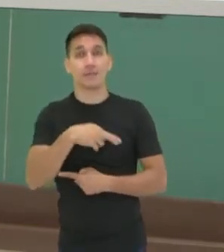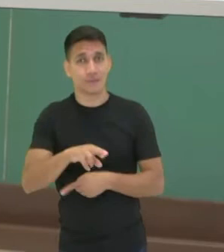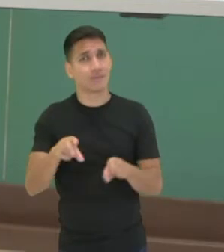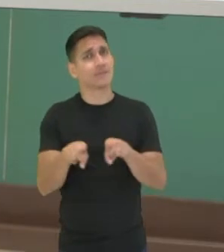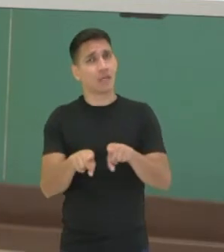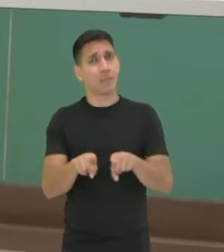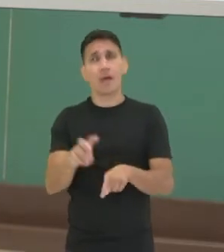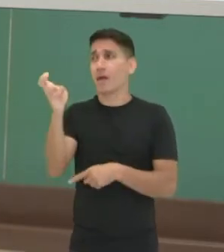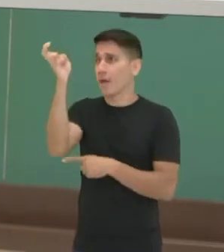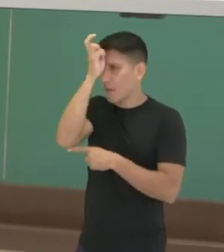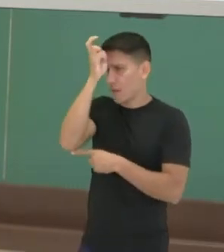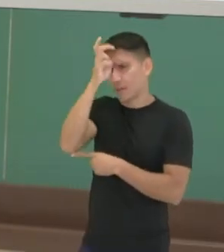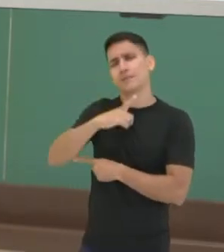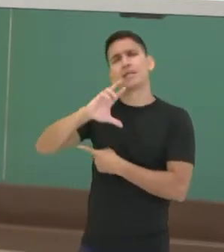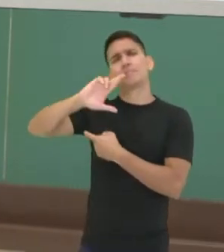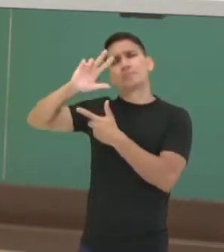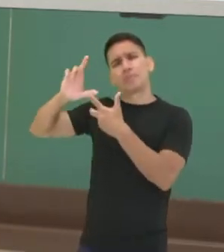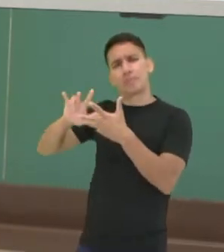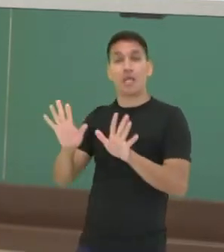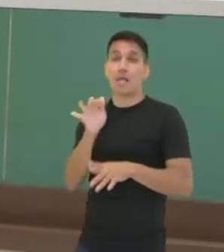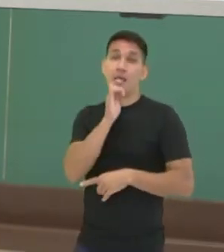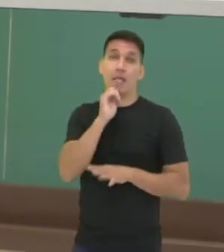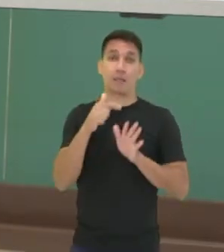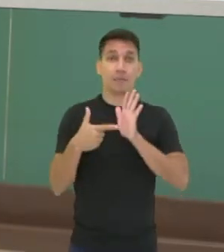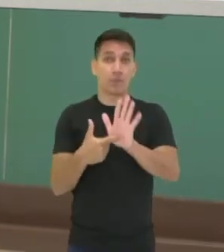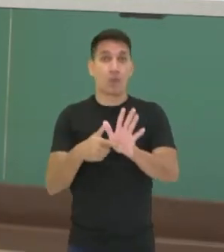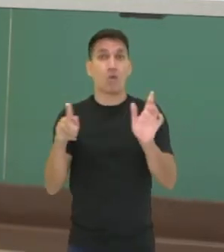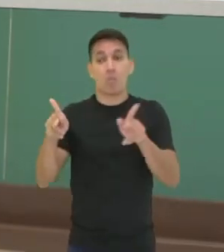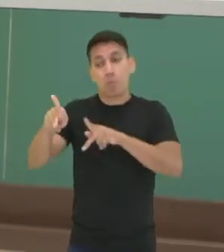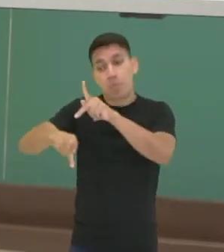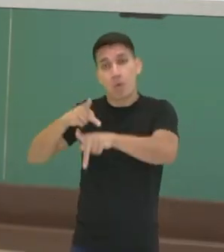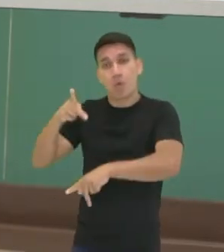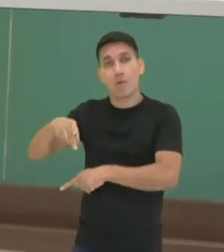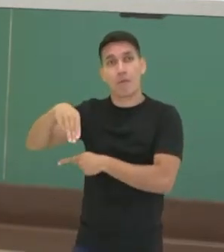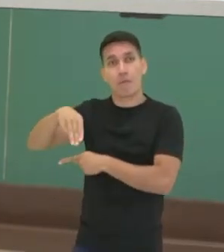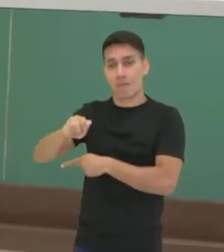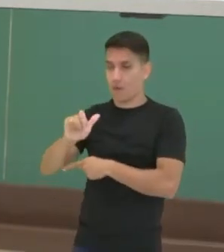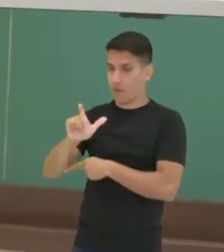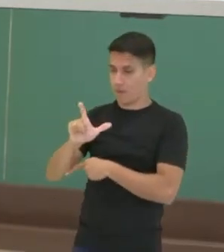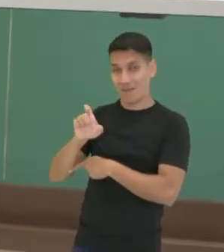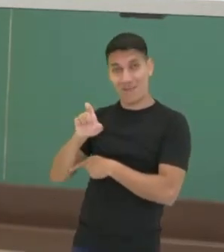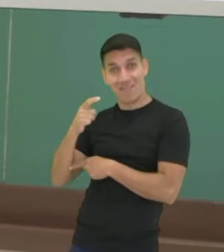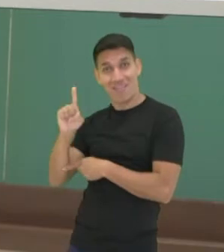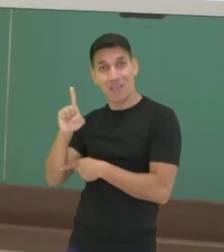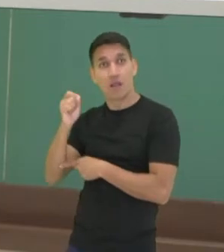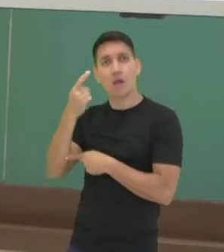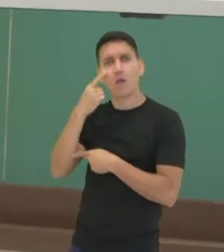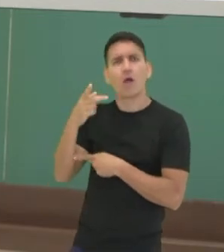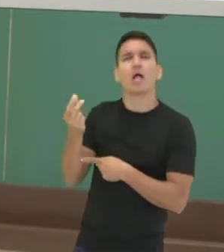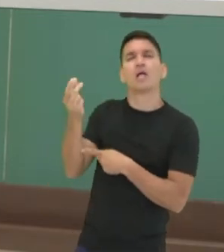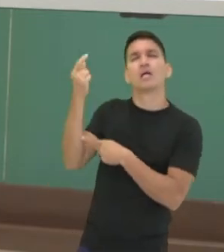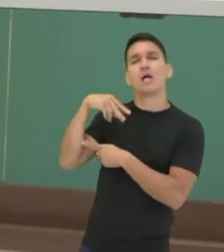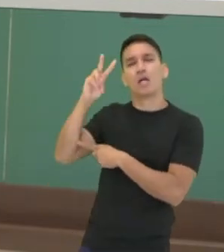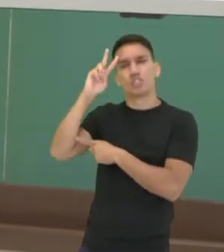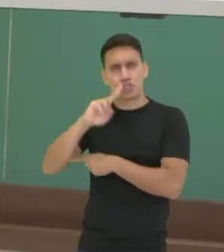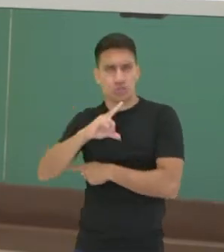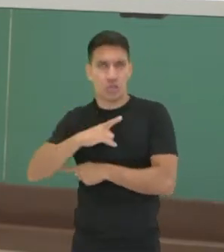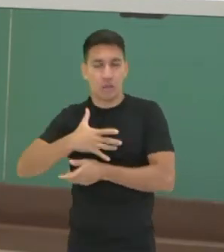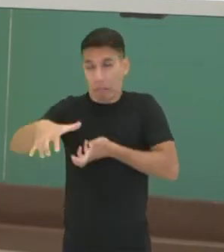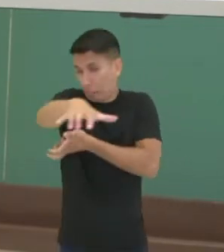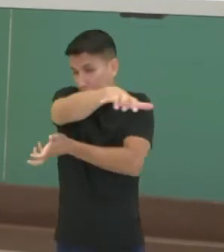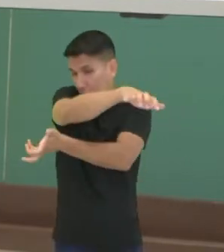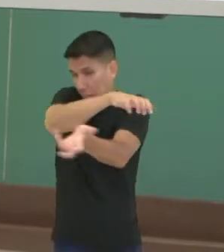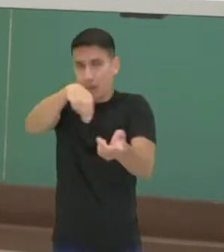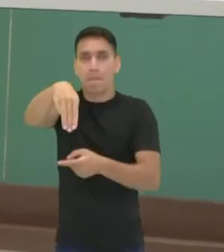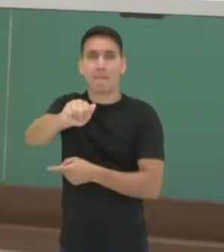egípcia. Um exemplo disso são os povos malê. Os malês, que inclusive na história existe a revolta dos